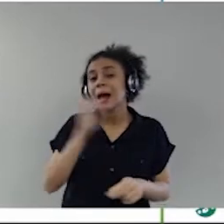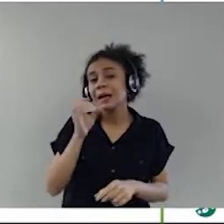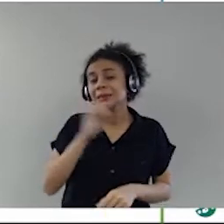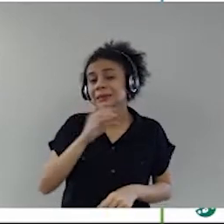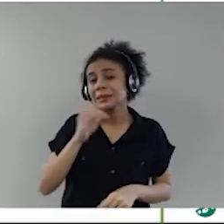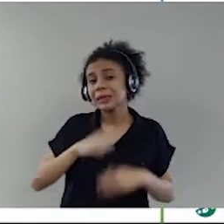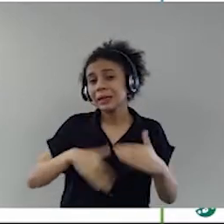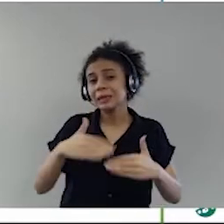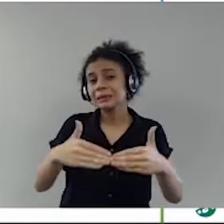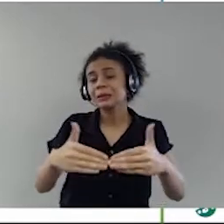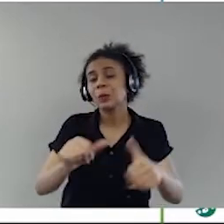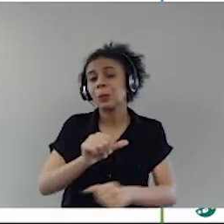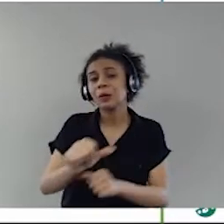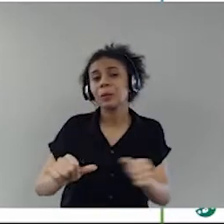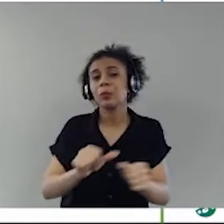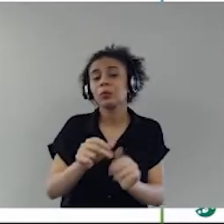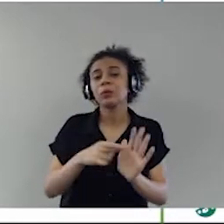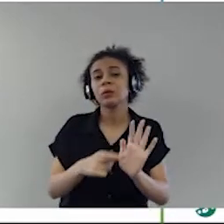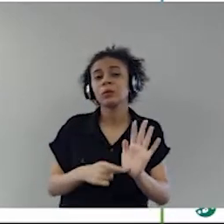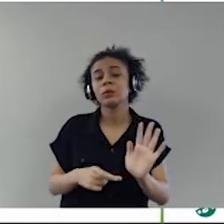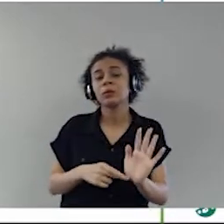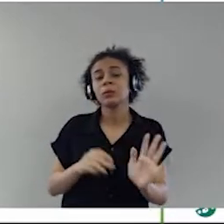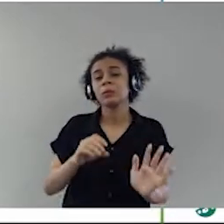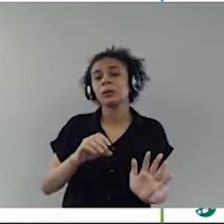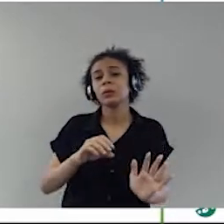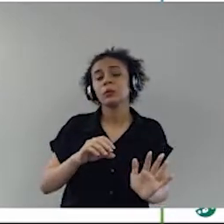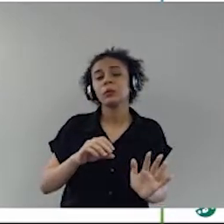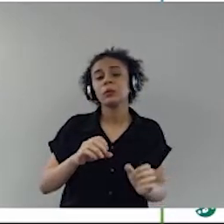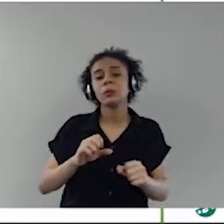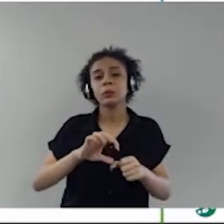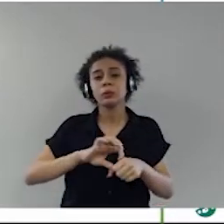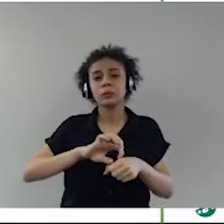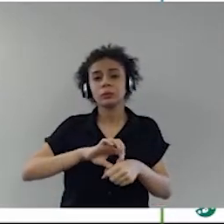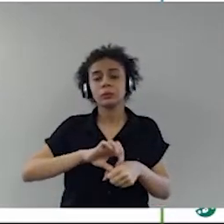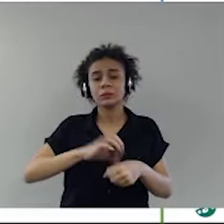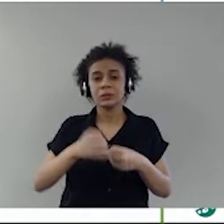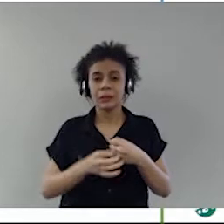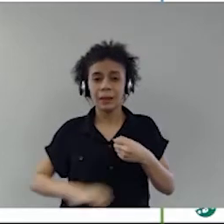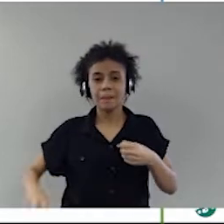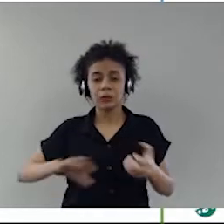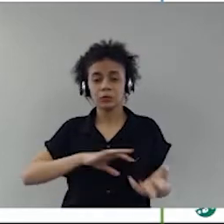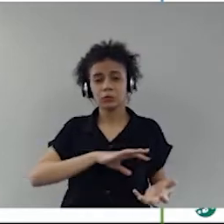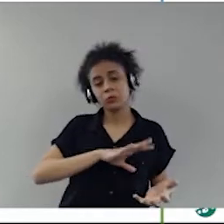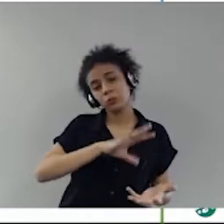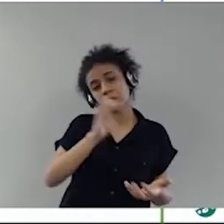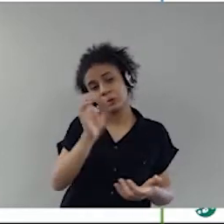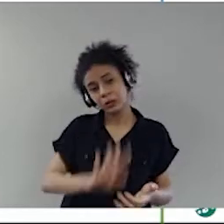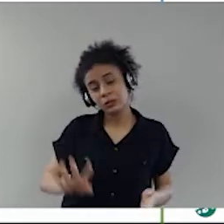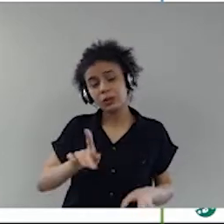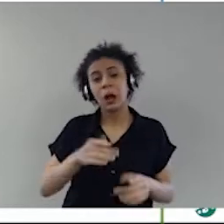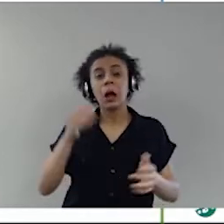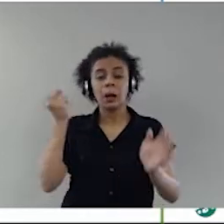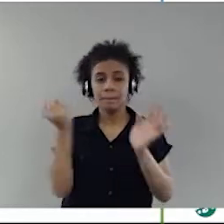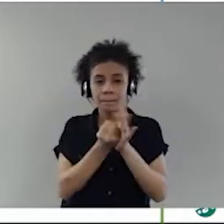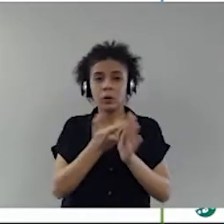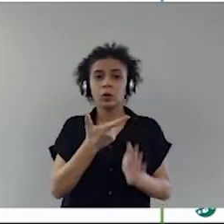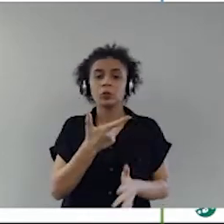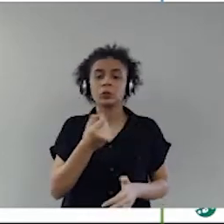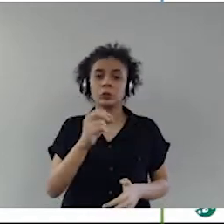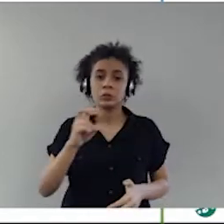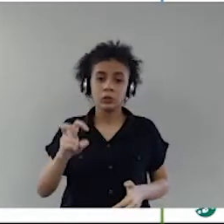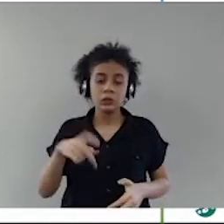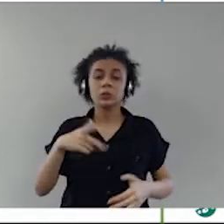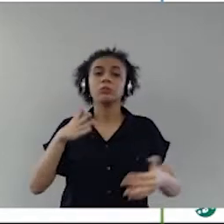aceleração da atualização do Regulamento Sanitário Internacional, que foi promulgado em 2005 e entrou em vigor